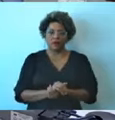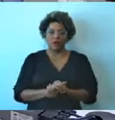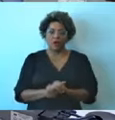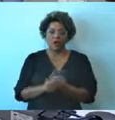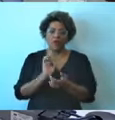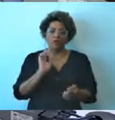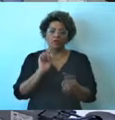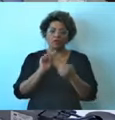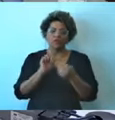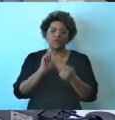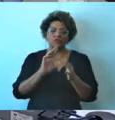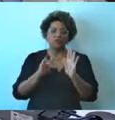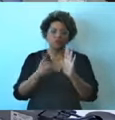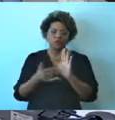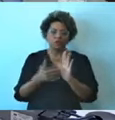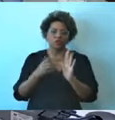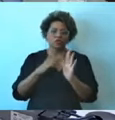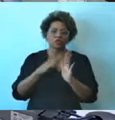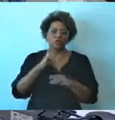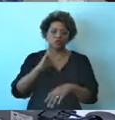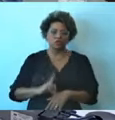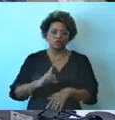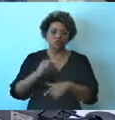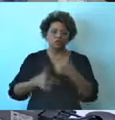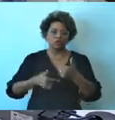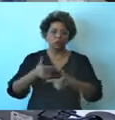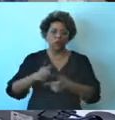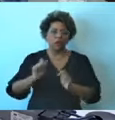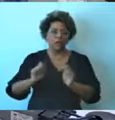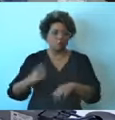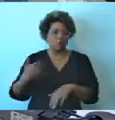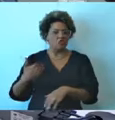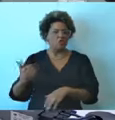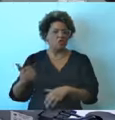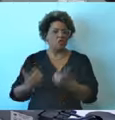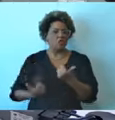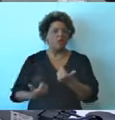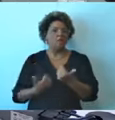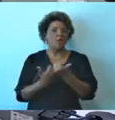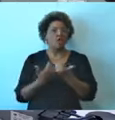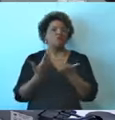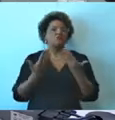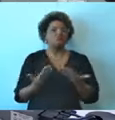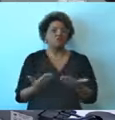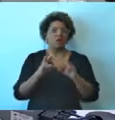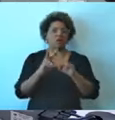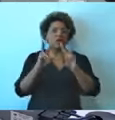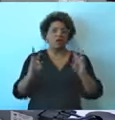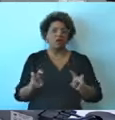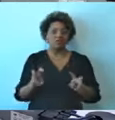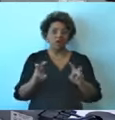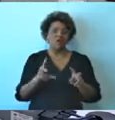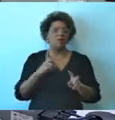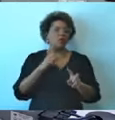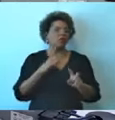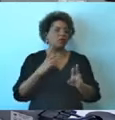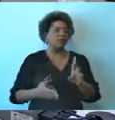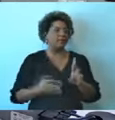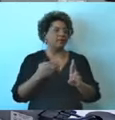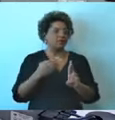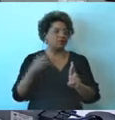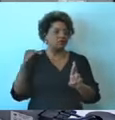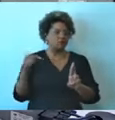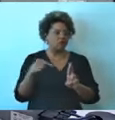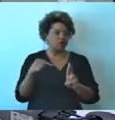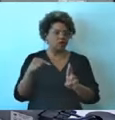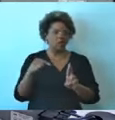tenham esse direito de trabalhar, contem com a gente para isso. Eu apresentei também, estou vendo aqui os representantes do Motoclube, eu apresentei um